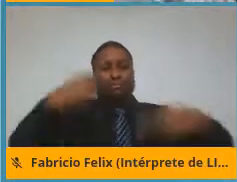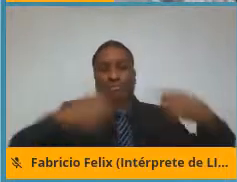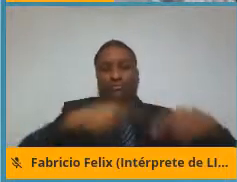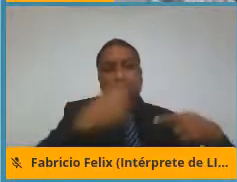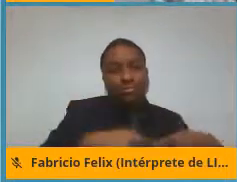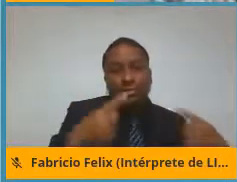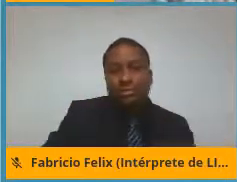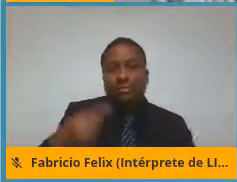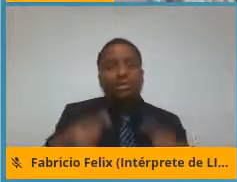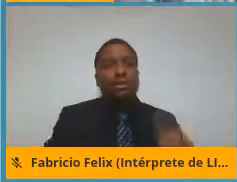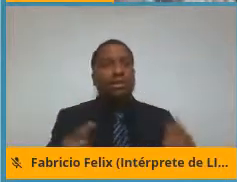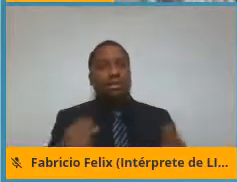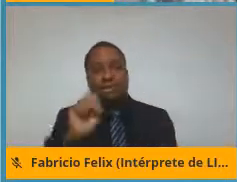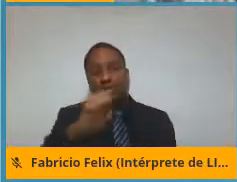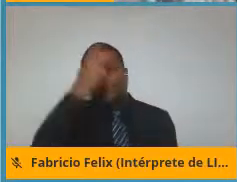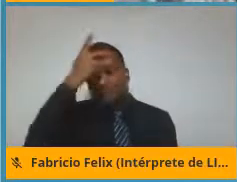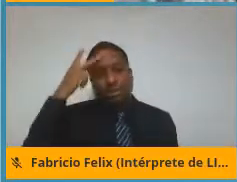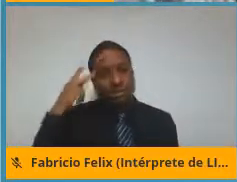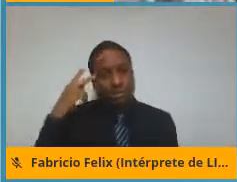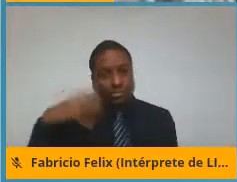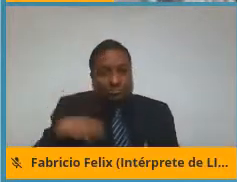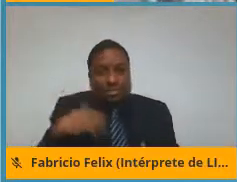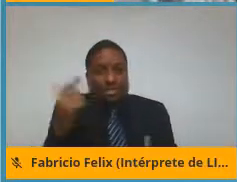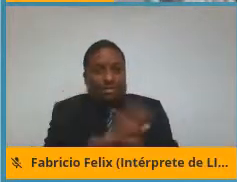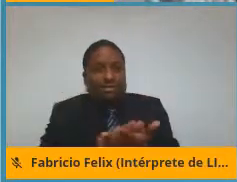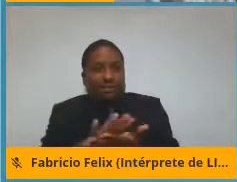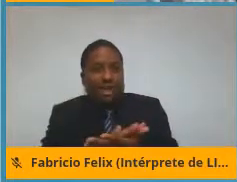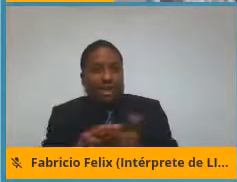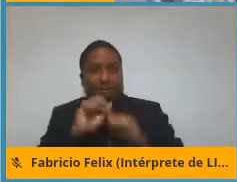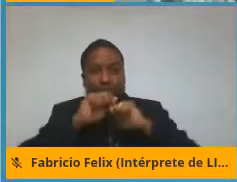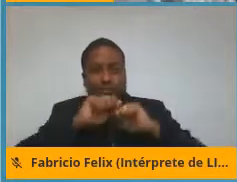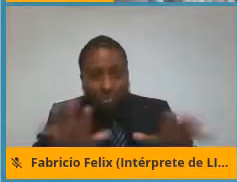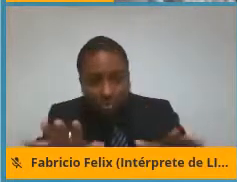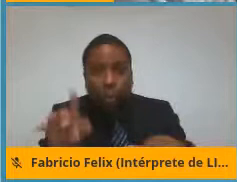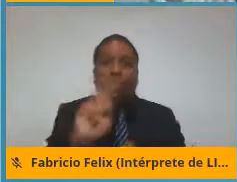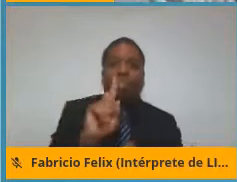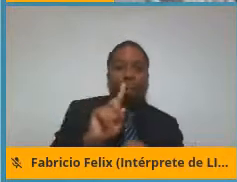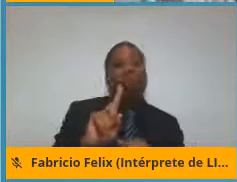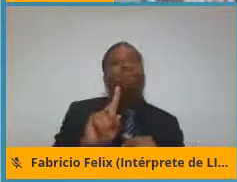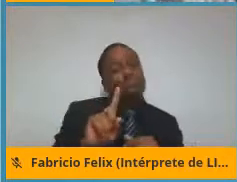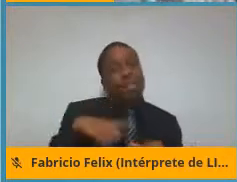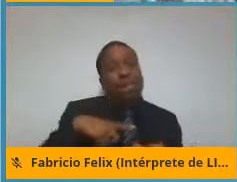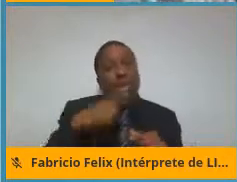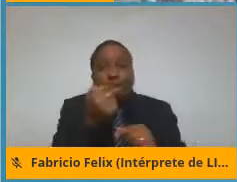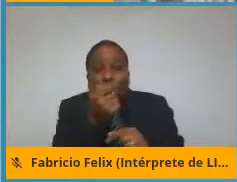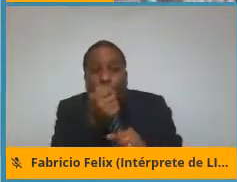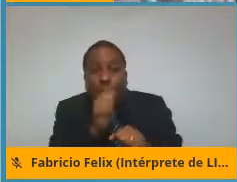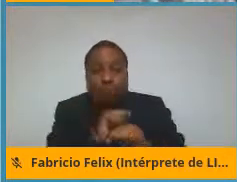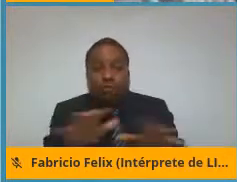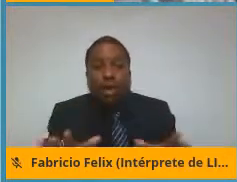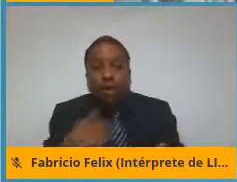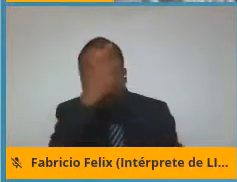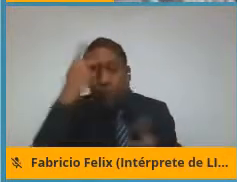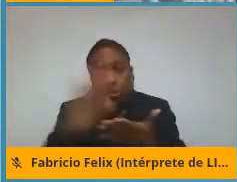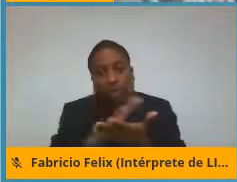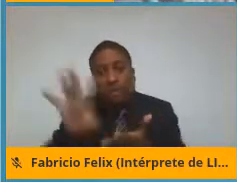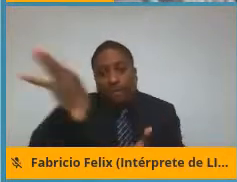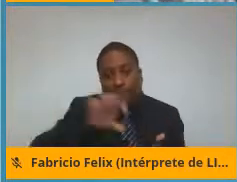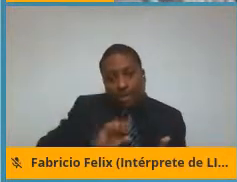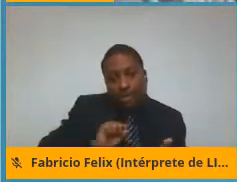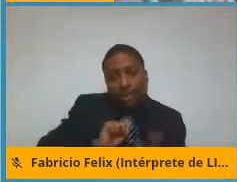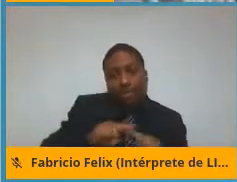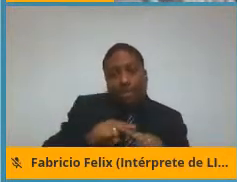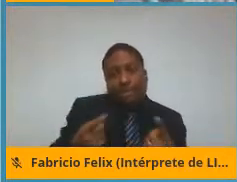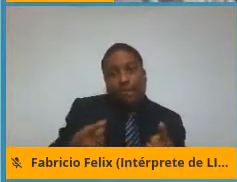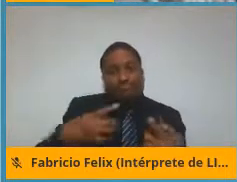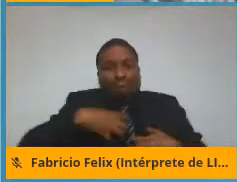assintomático transmite ou não. Parece que realmente os indivíduos assintomáticos transmitem pouco. Quer dizer, indivíduos que não desenvolvem sintomas da doença,